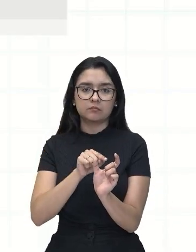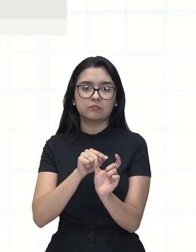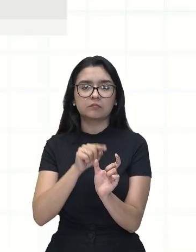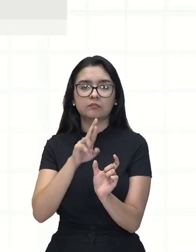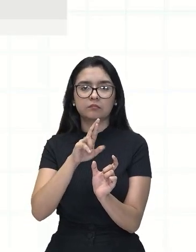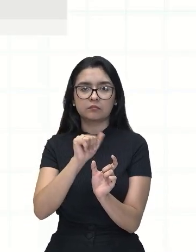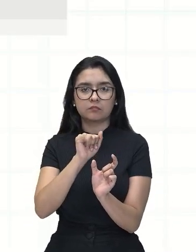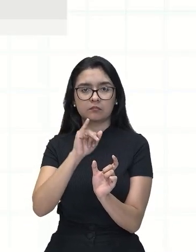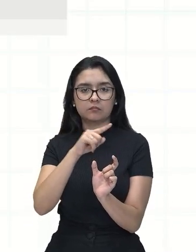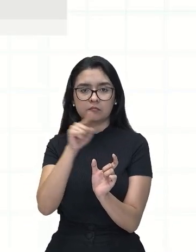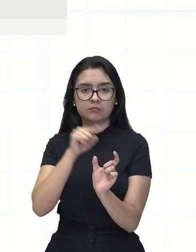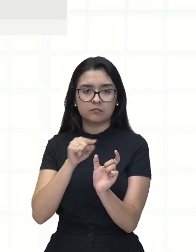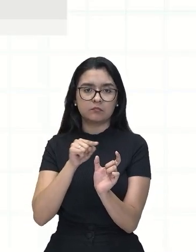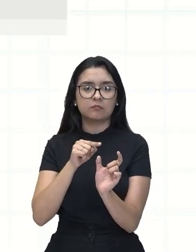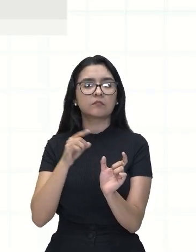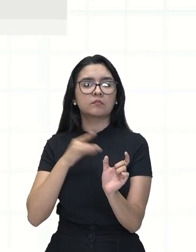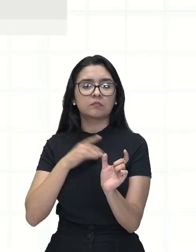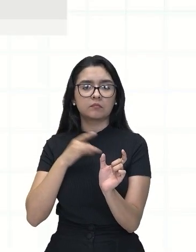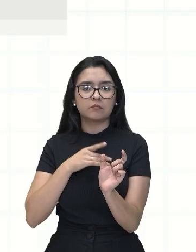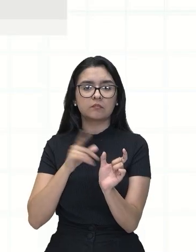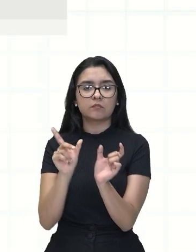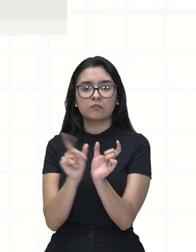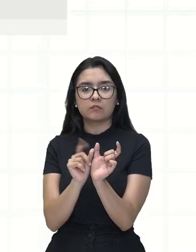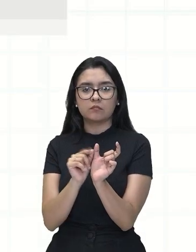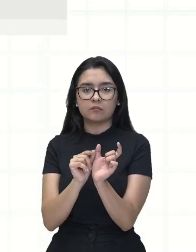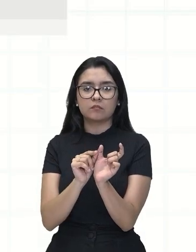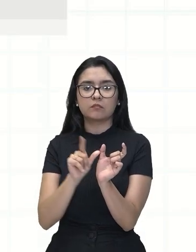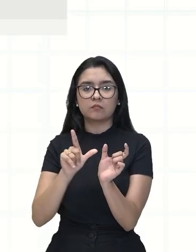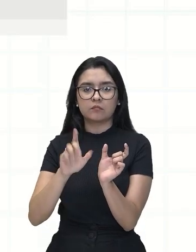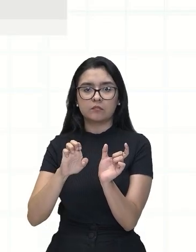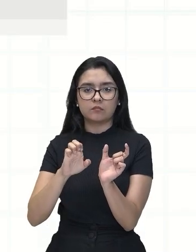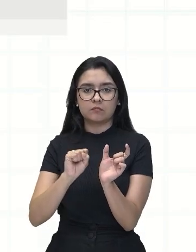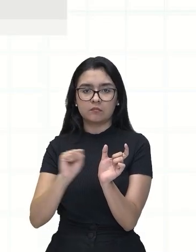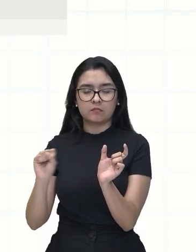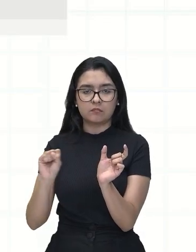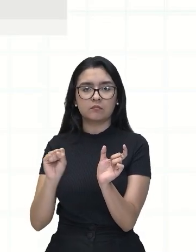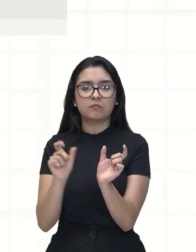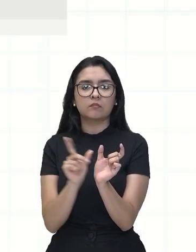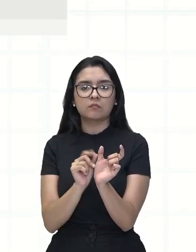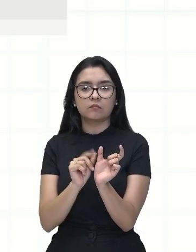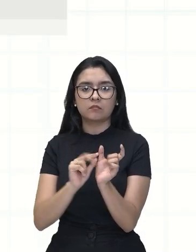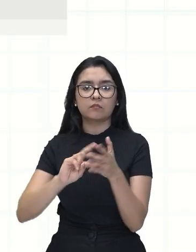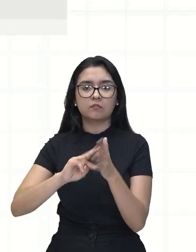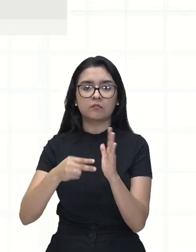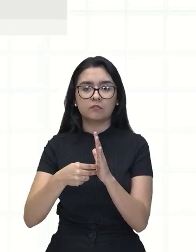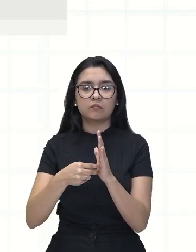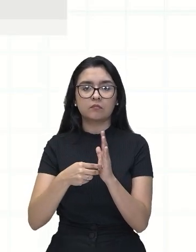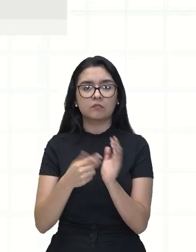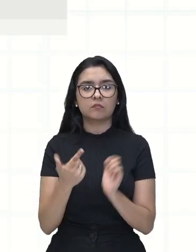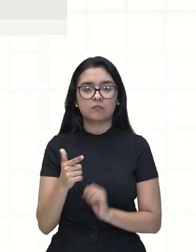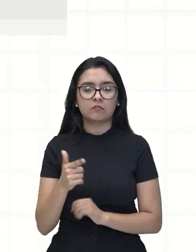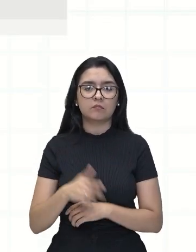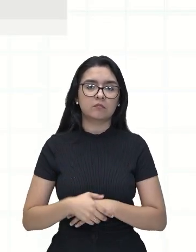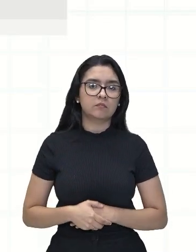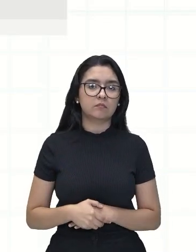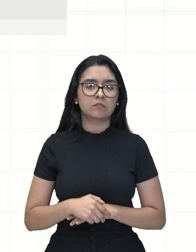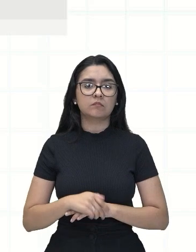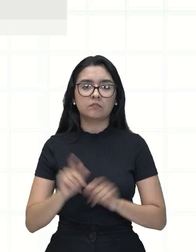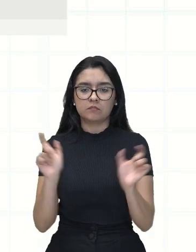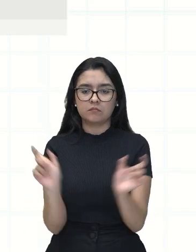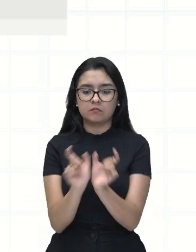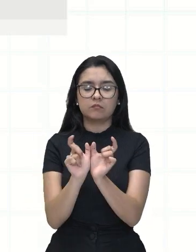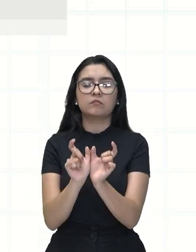significa medo, e o sufixo less, que nós vimos, que significa sem, então eu